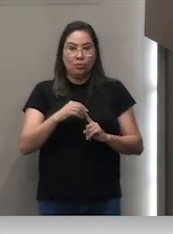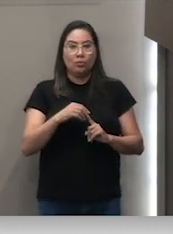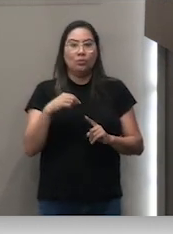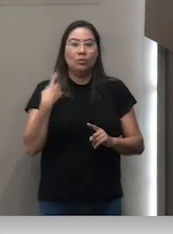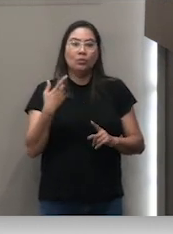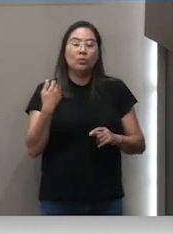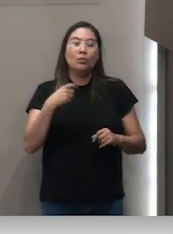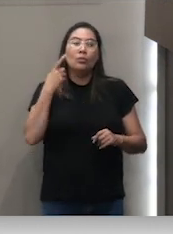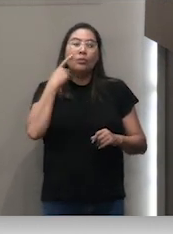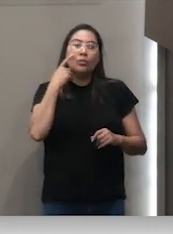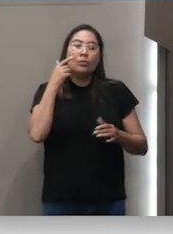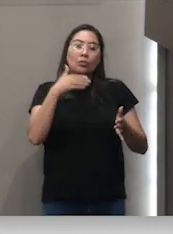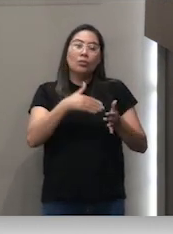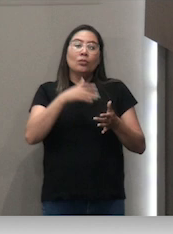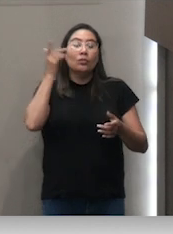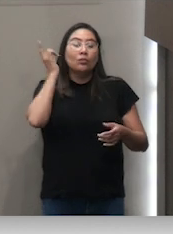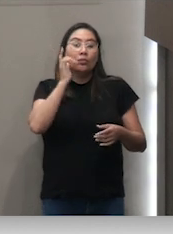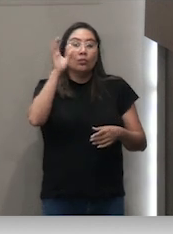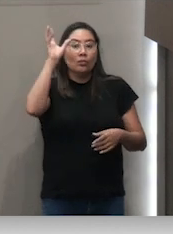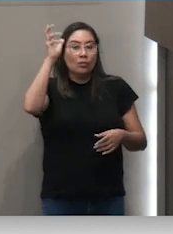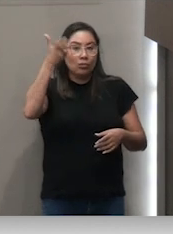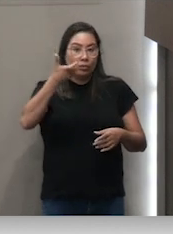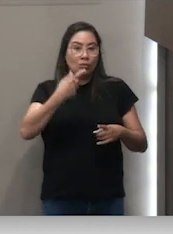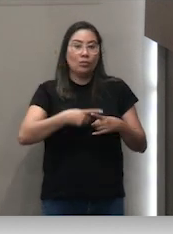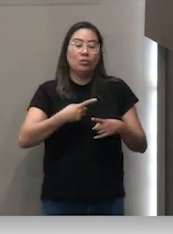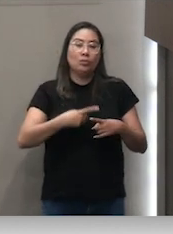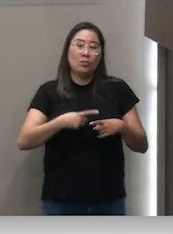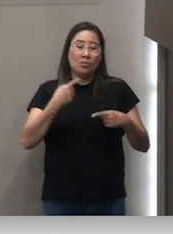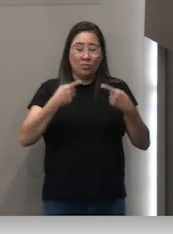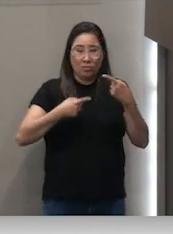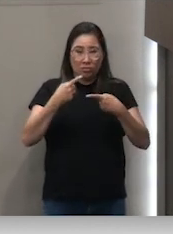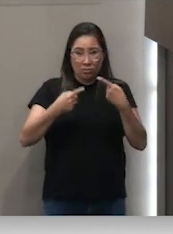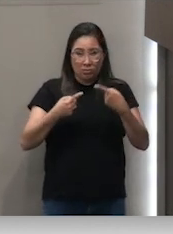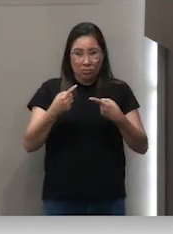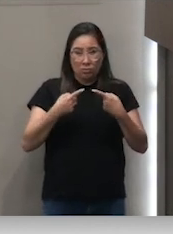que ir atrás até conseguir resolver. Porque de crítica,